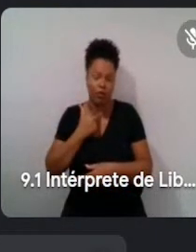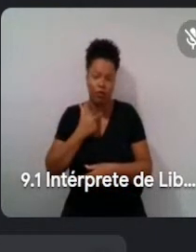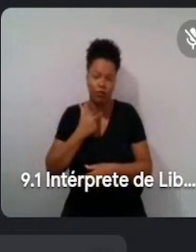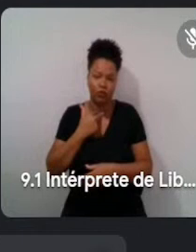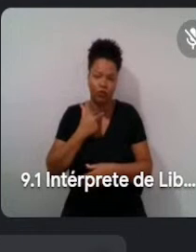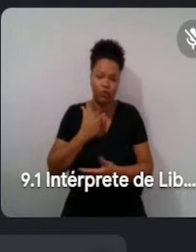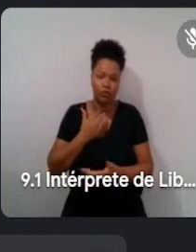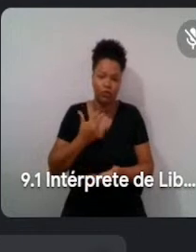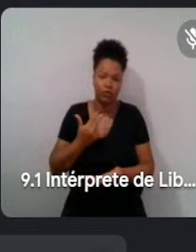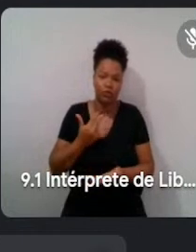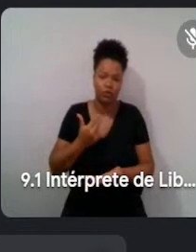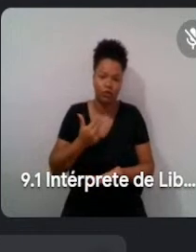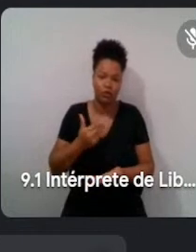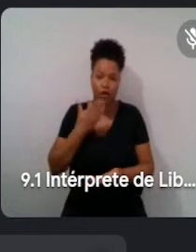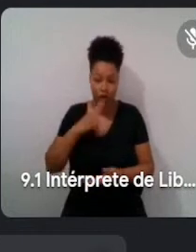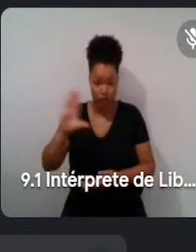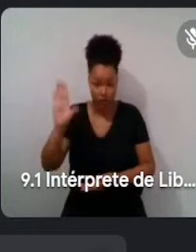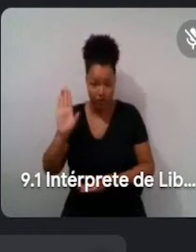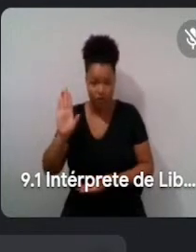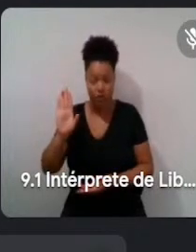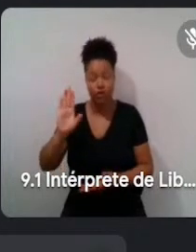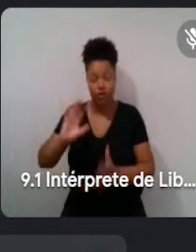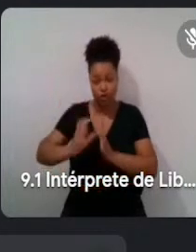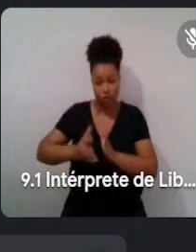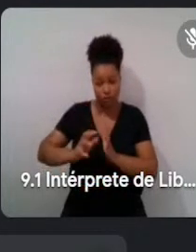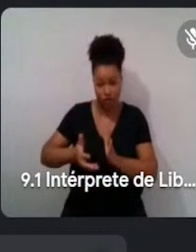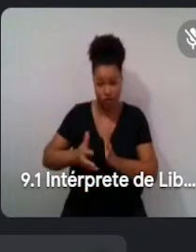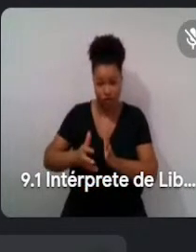à candidata e ao partido